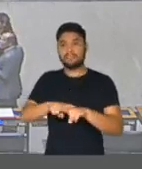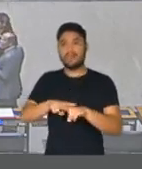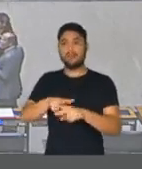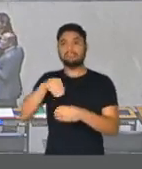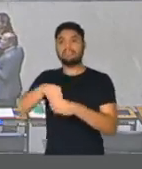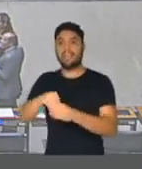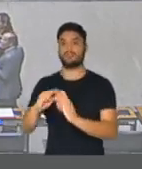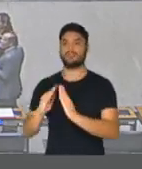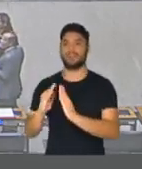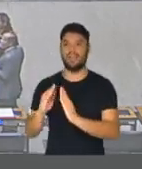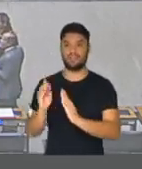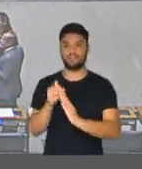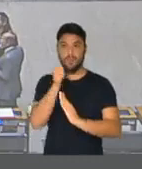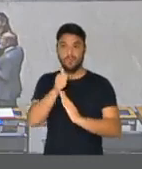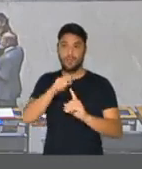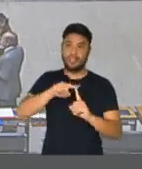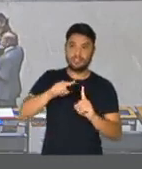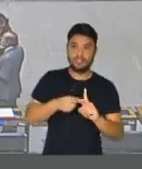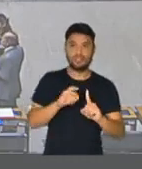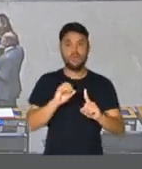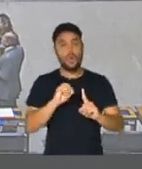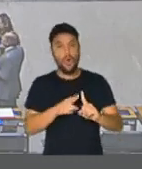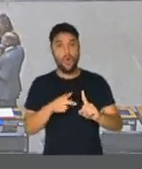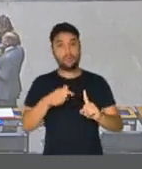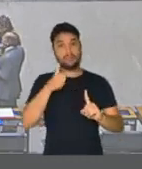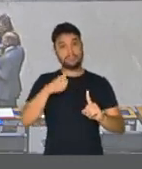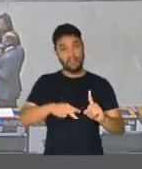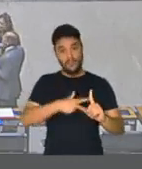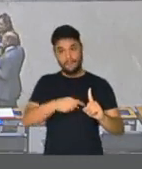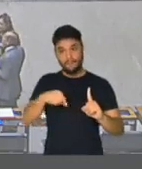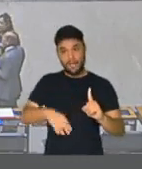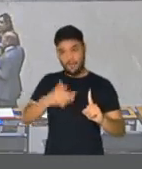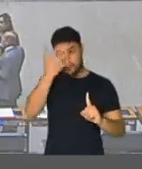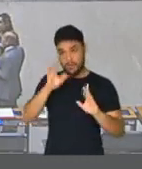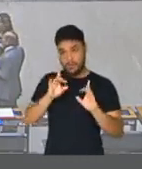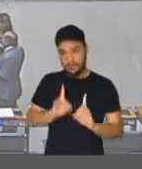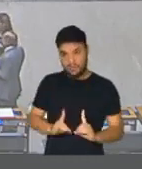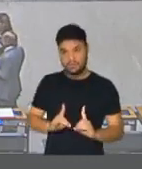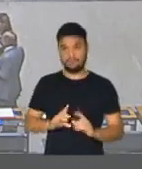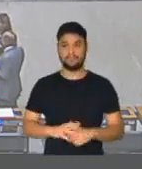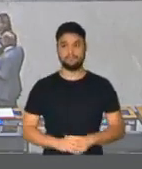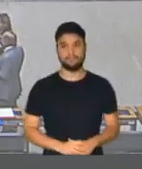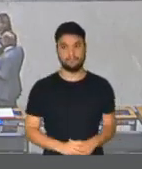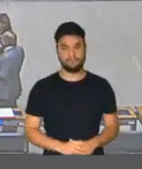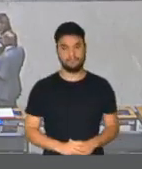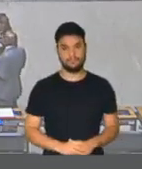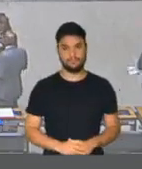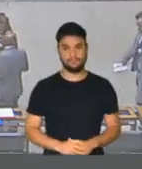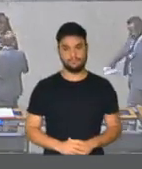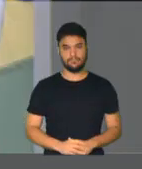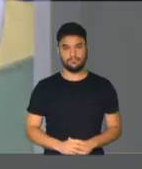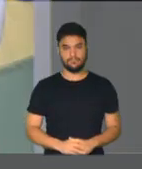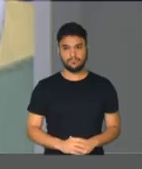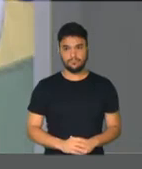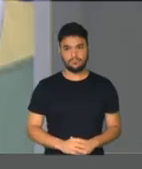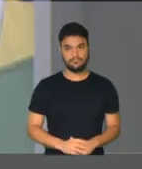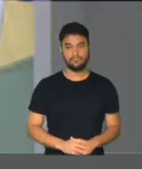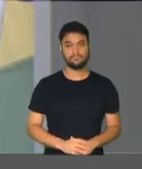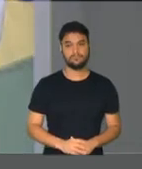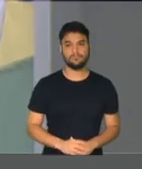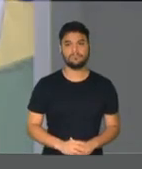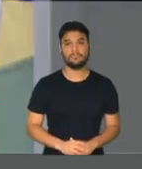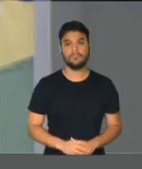da mulher gestante ou que for mãe ou responsável por crianças ou pessoas com deficiência. E da pessoa que depende